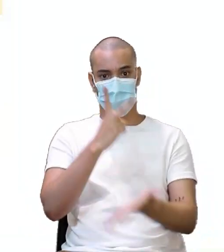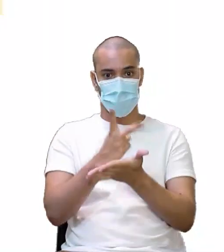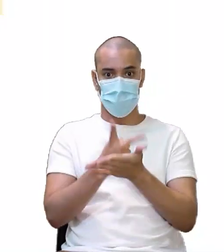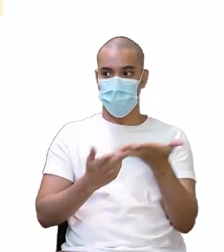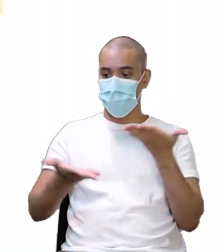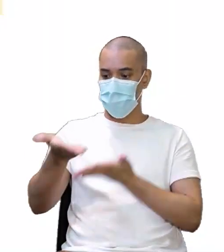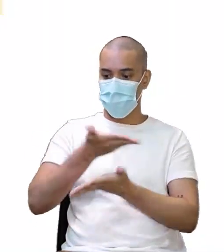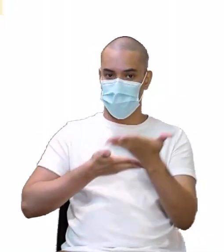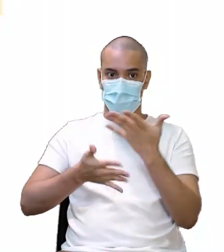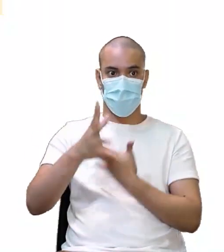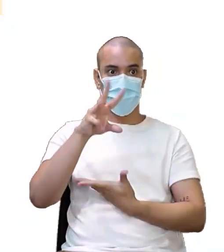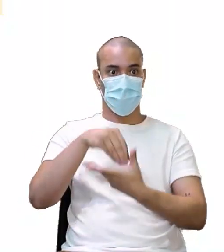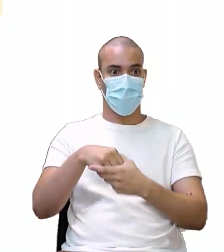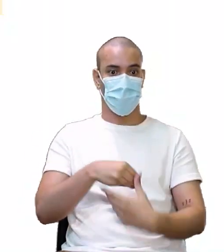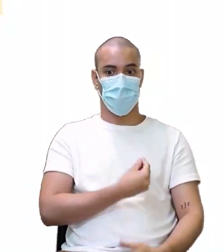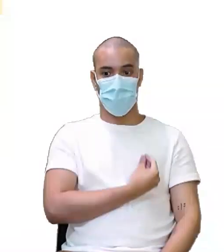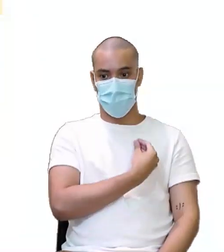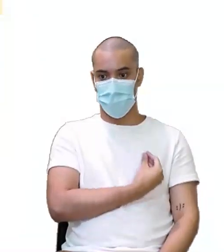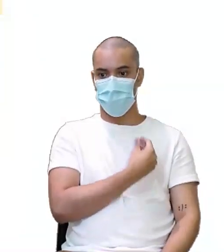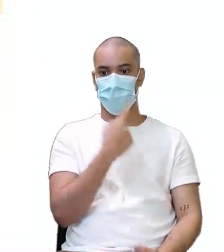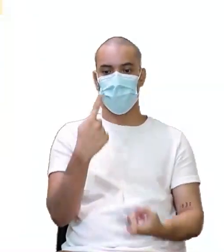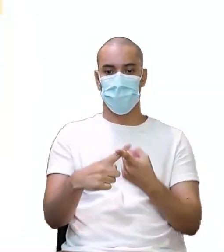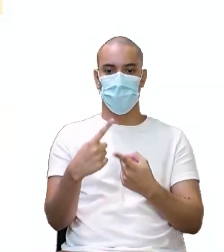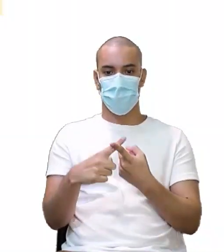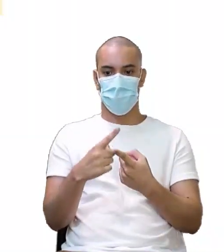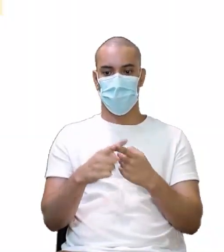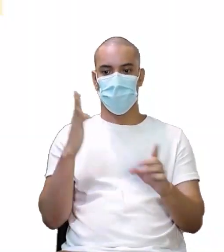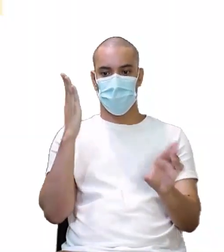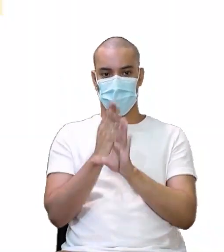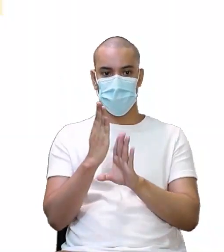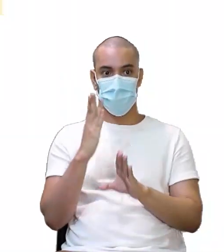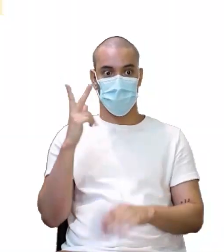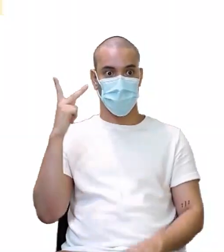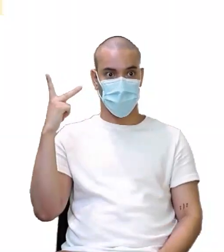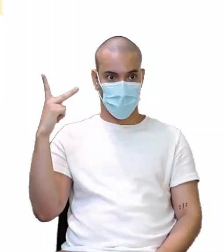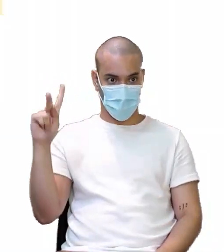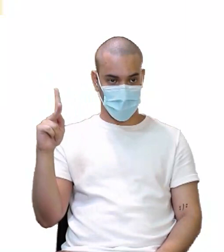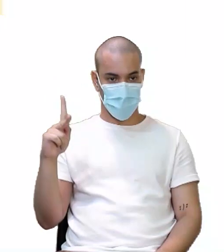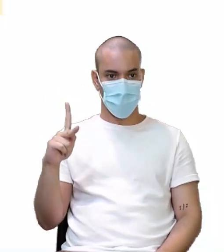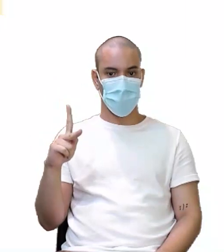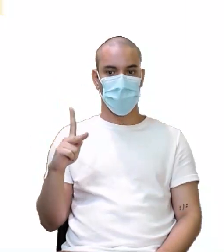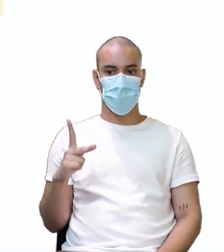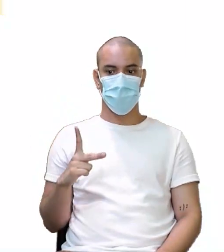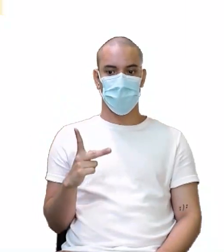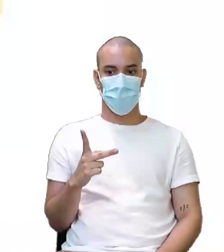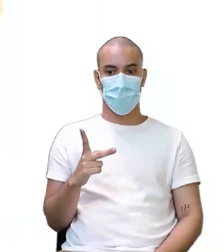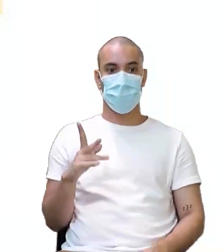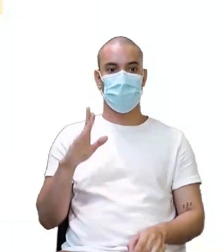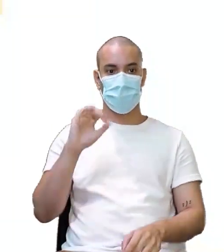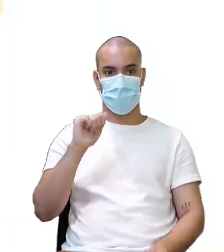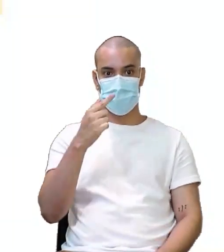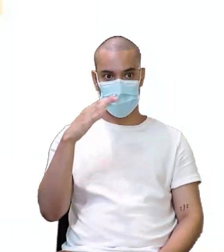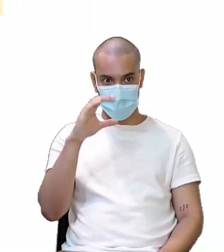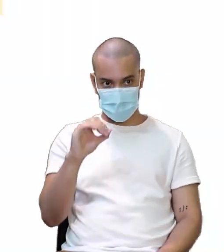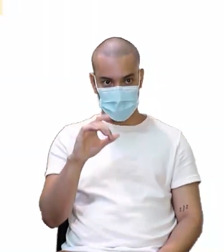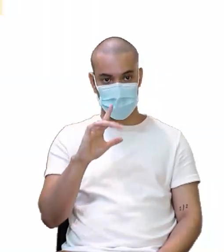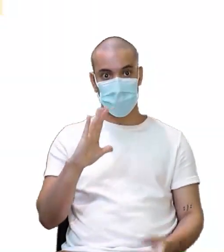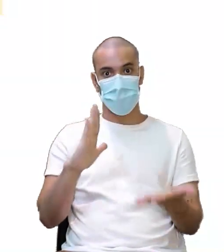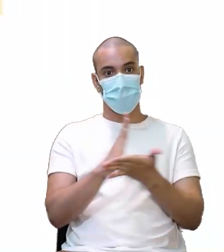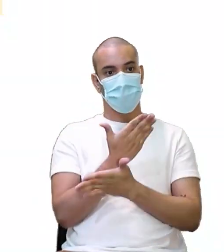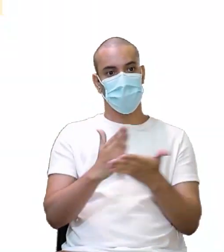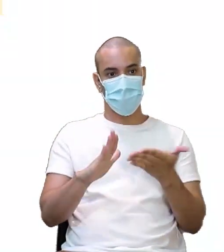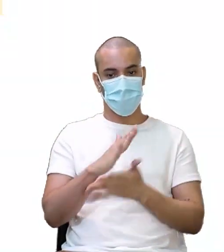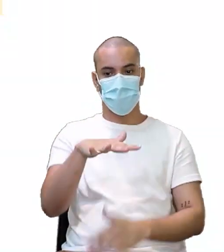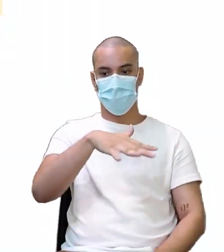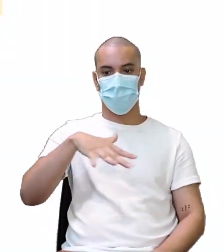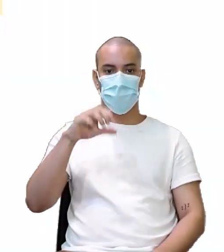dinâmica dos seres vivos, porque através aí da ação desses ventos, alguns hábitats